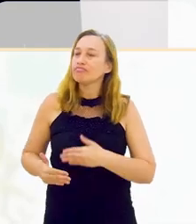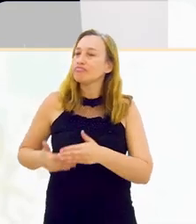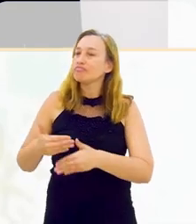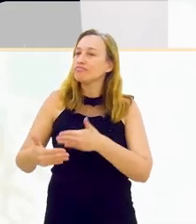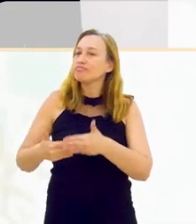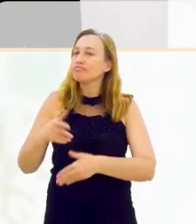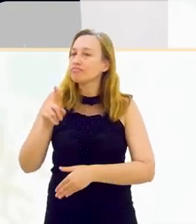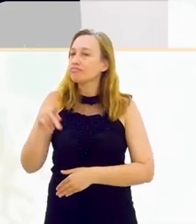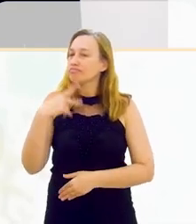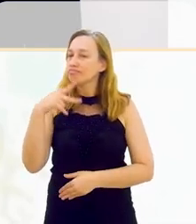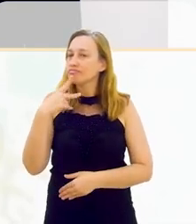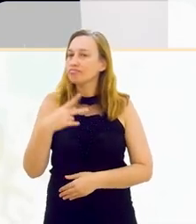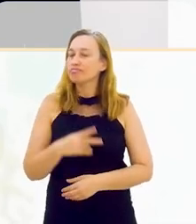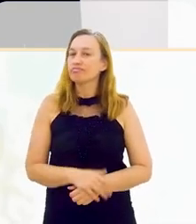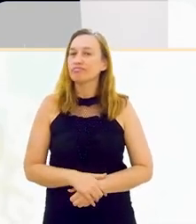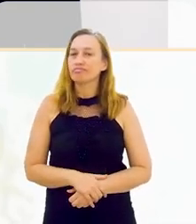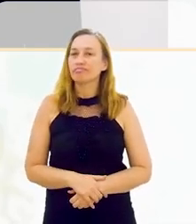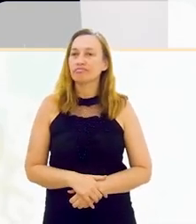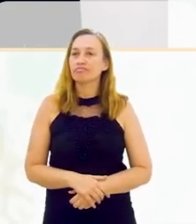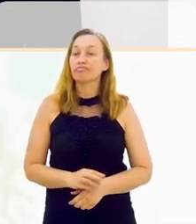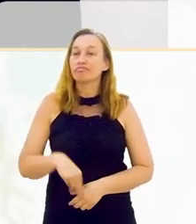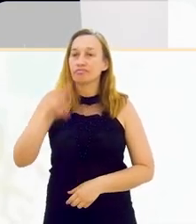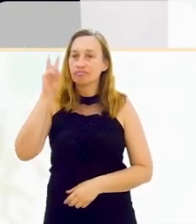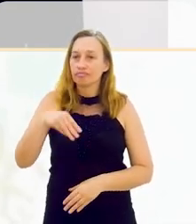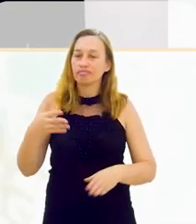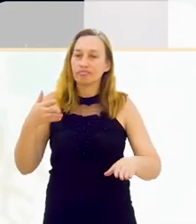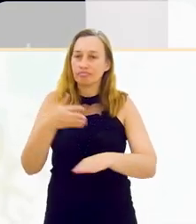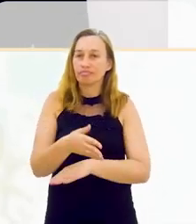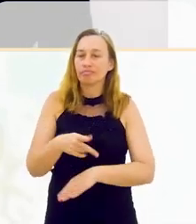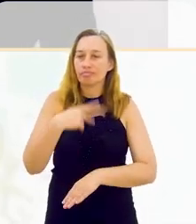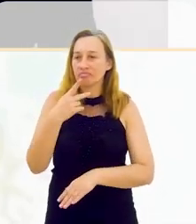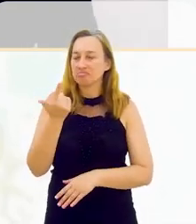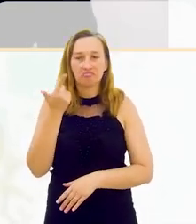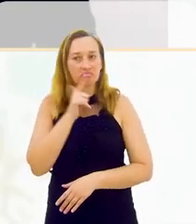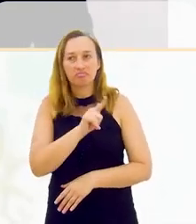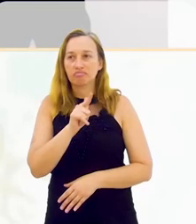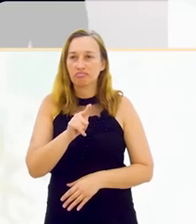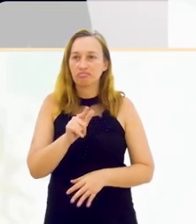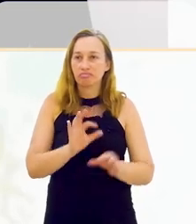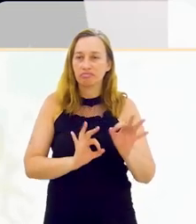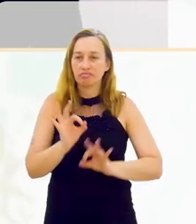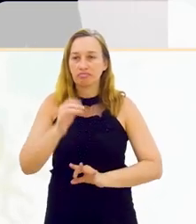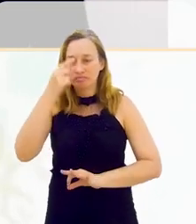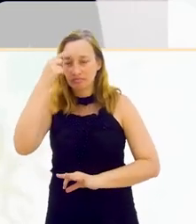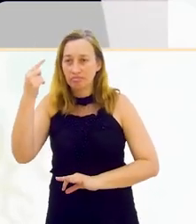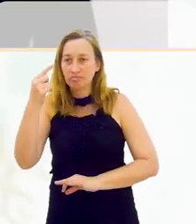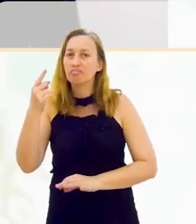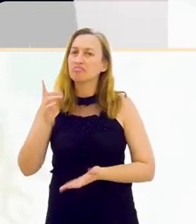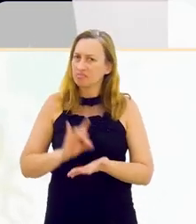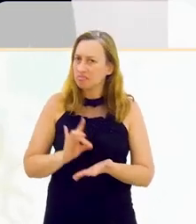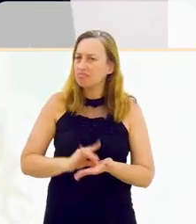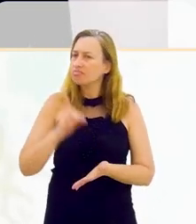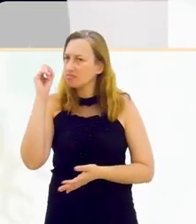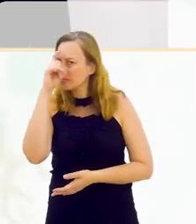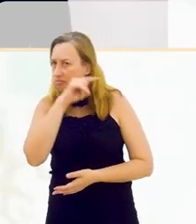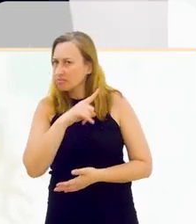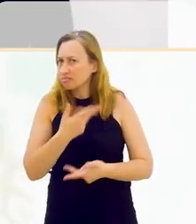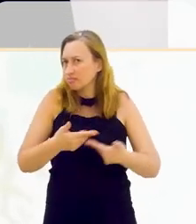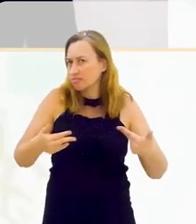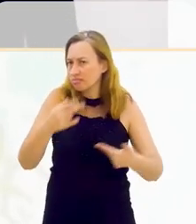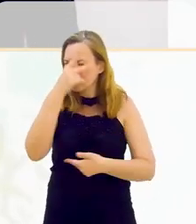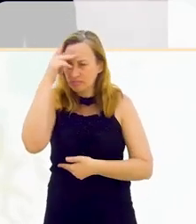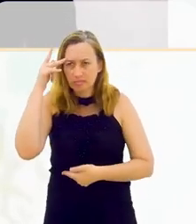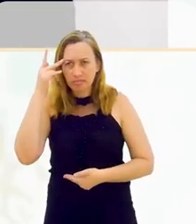Quanto ao processo, você falou que é a questão de quem chega lá dizendo que não consegue organizar as ideias, porque realmente é